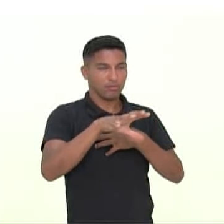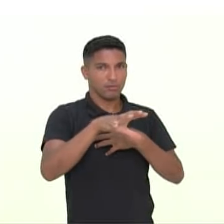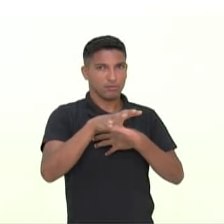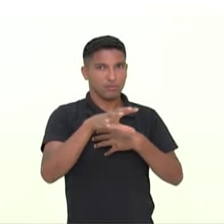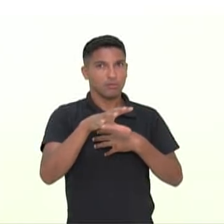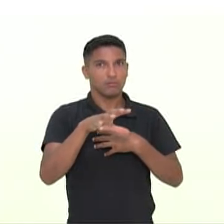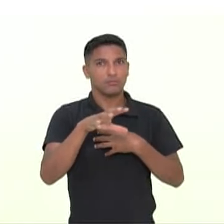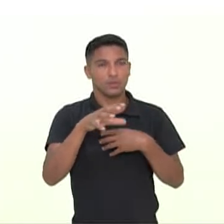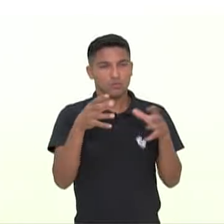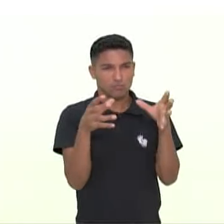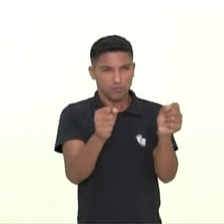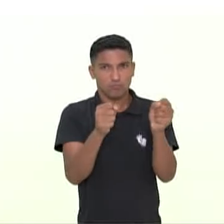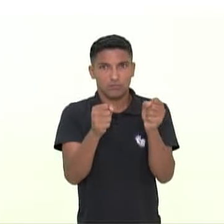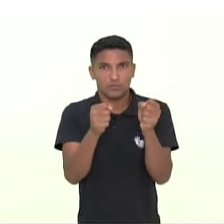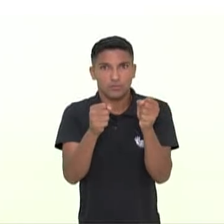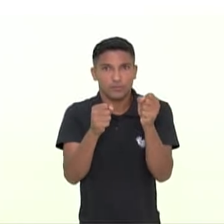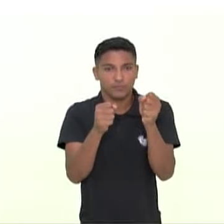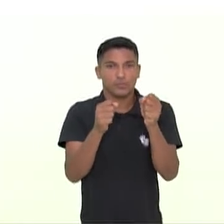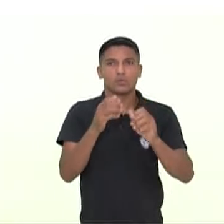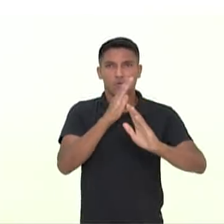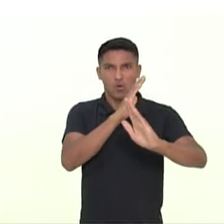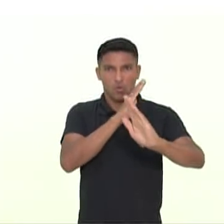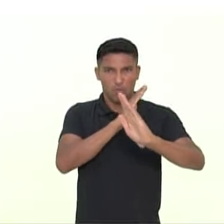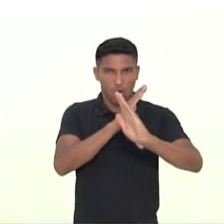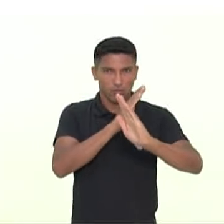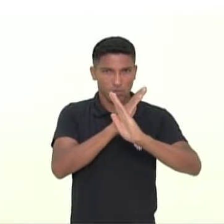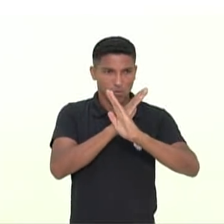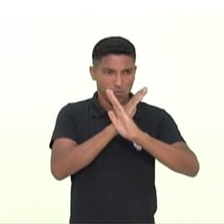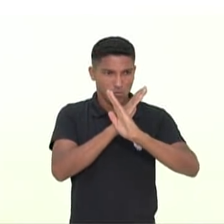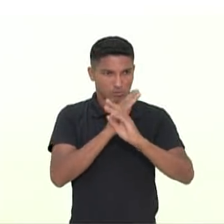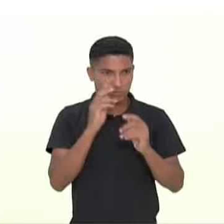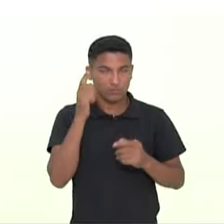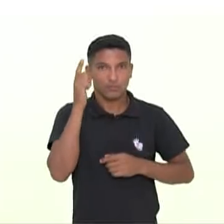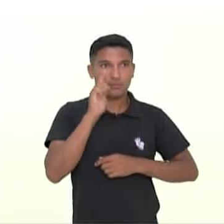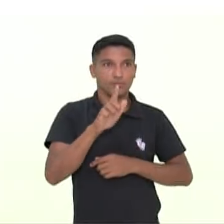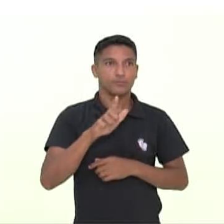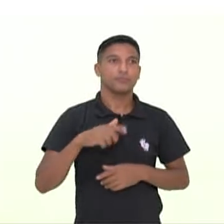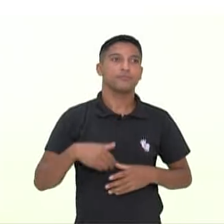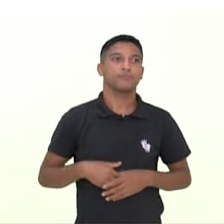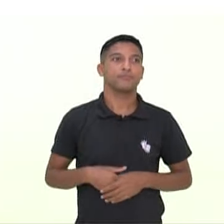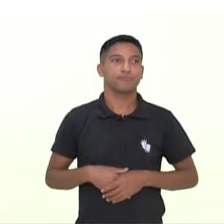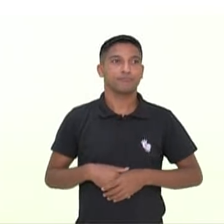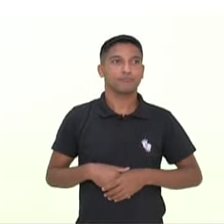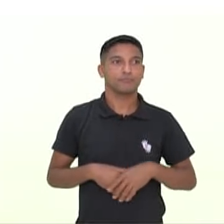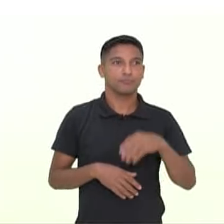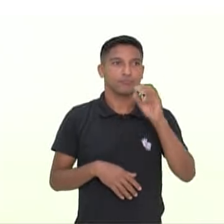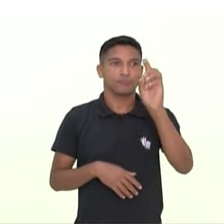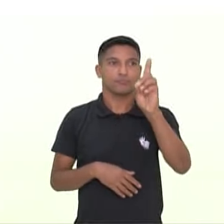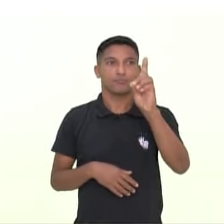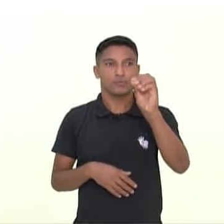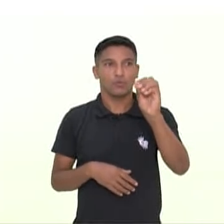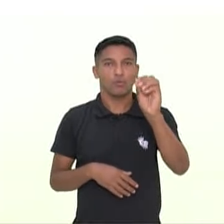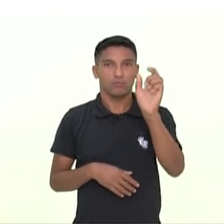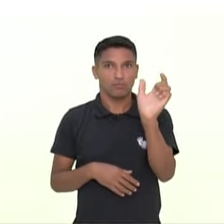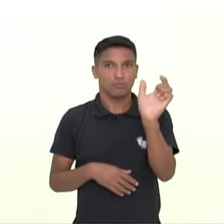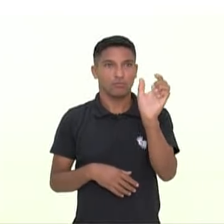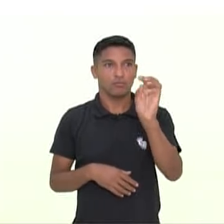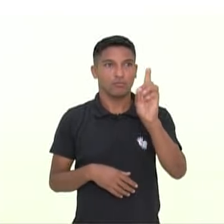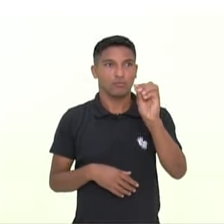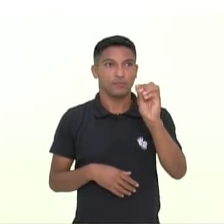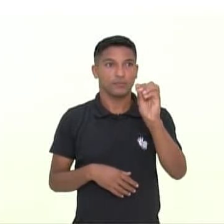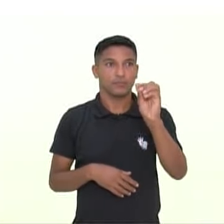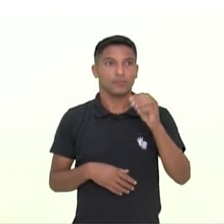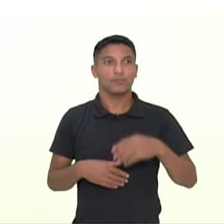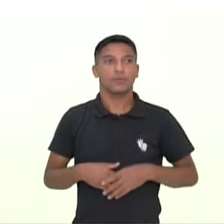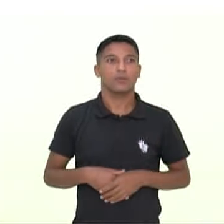espiritual e constante. Então, essa é a luta, né? Essa arte marcial que nós vamos aprender um pouquinho melhor